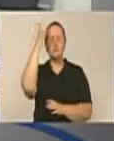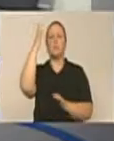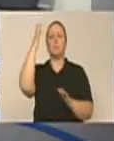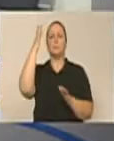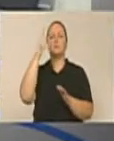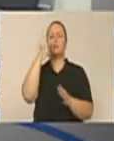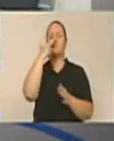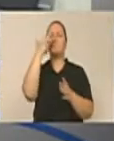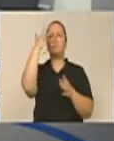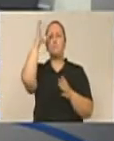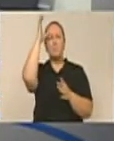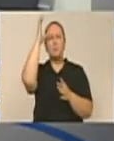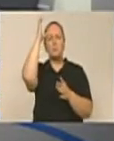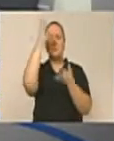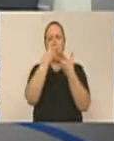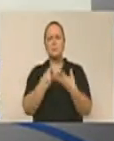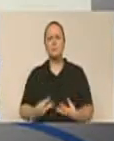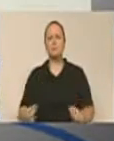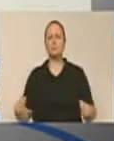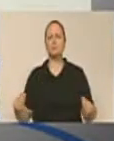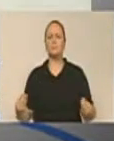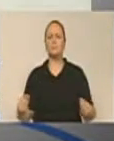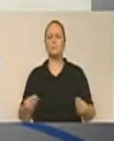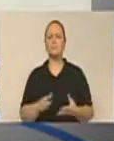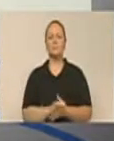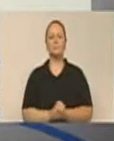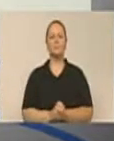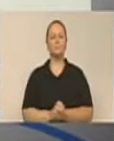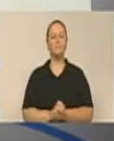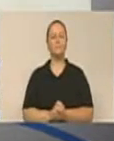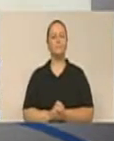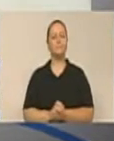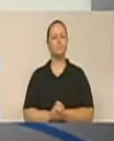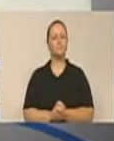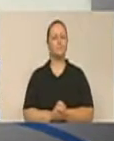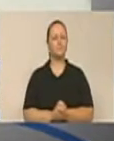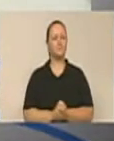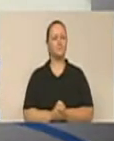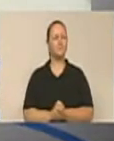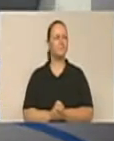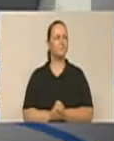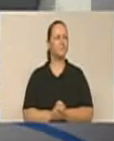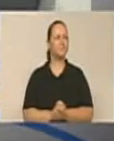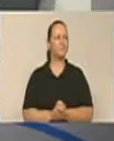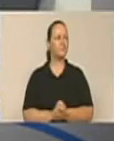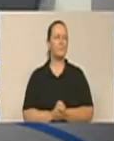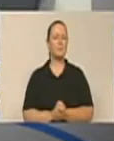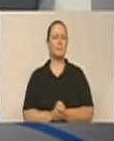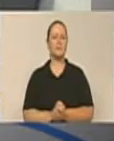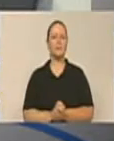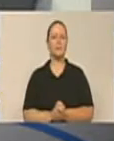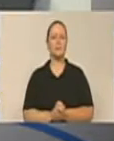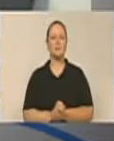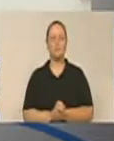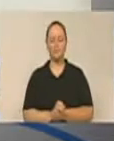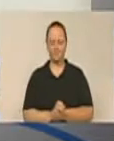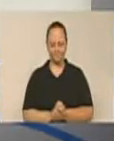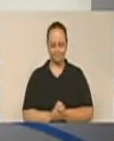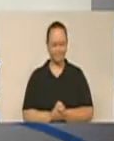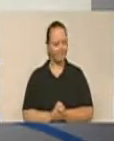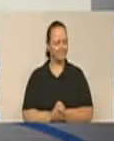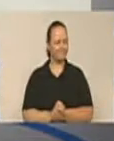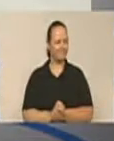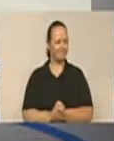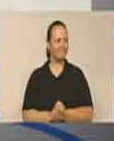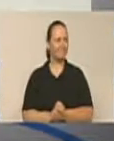consciência. Primeira medida, protegê-lo. Então nós vamos tirar os objetos e pessoas que estejam ao redor e vamos levá-lo ao solo para evitar